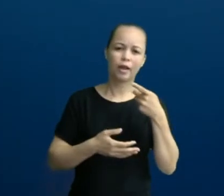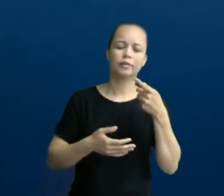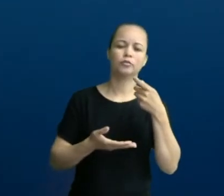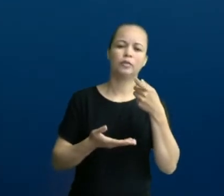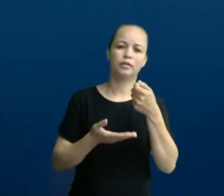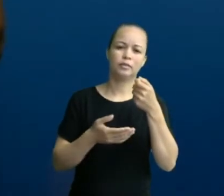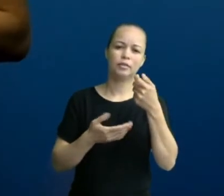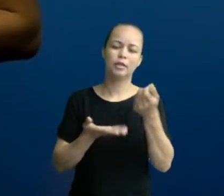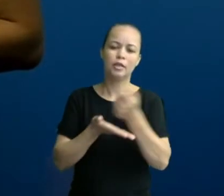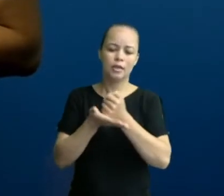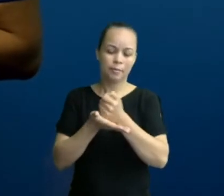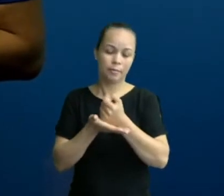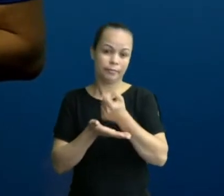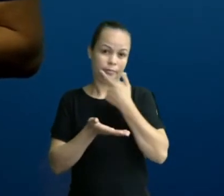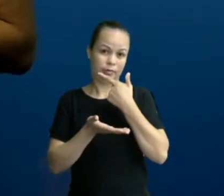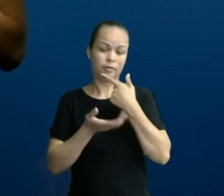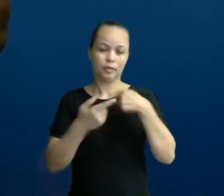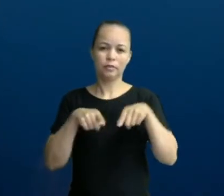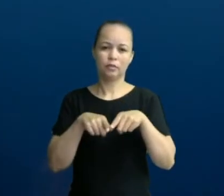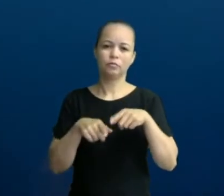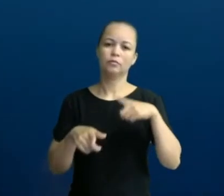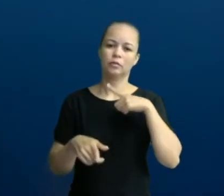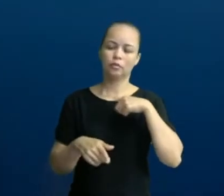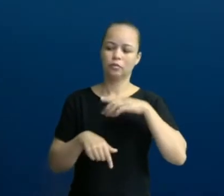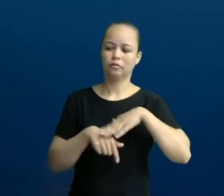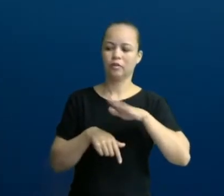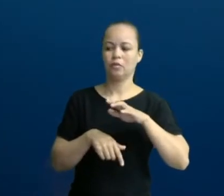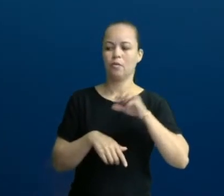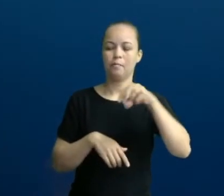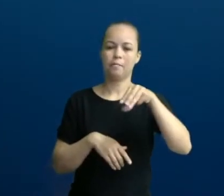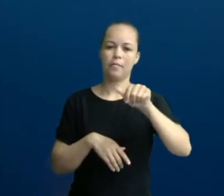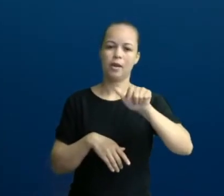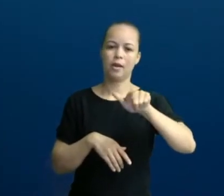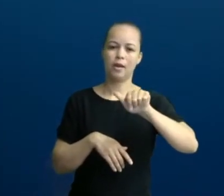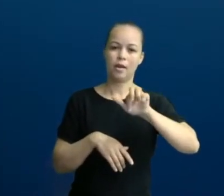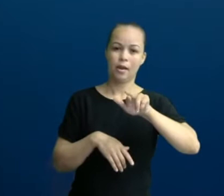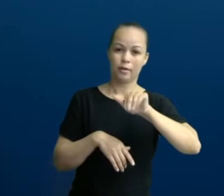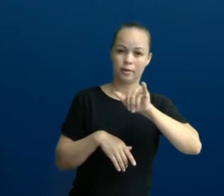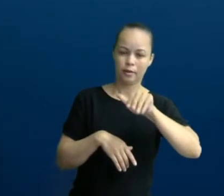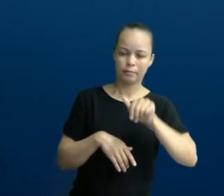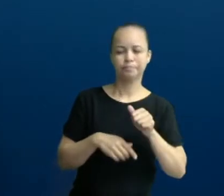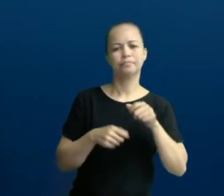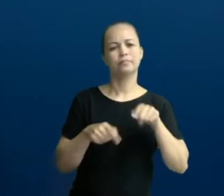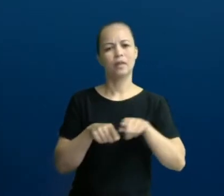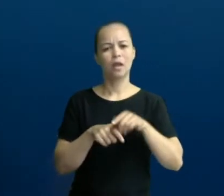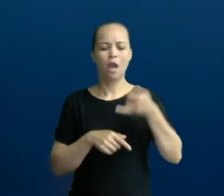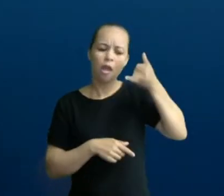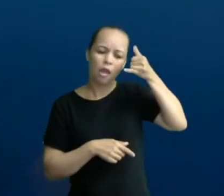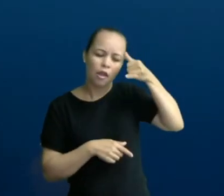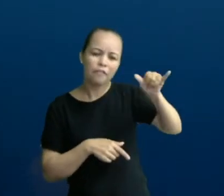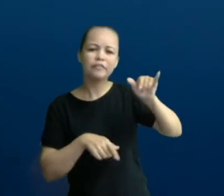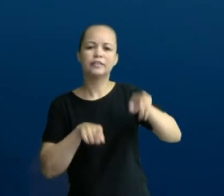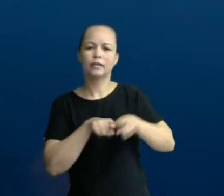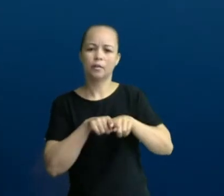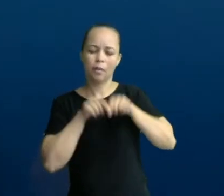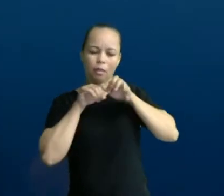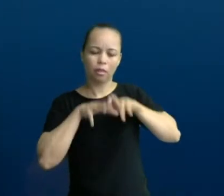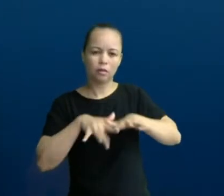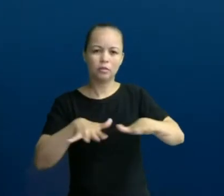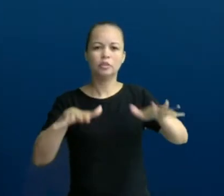e a cloroquina, então tem tudo a ver com a malária. Mas o tratamento pode ser profilático de que forma? Evitar a